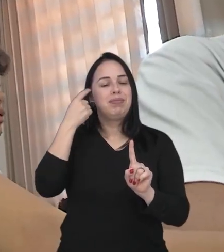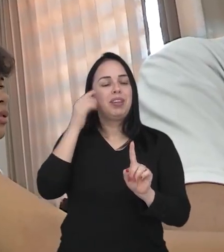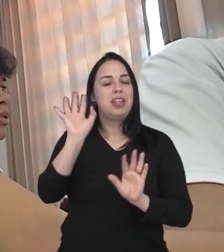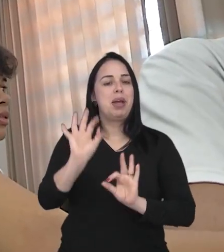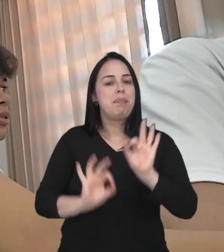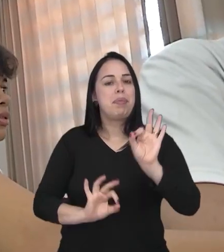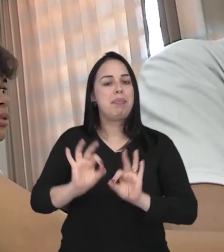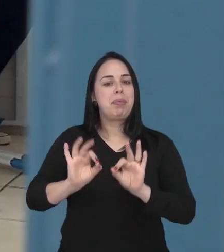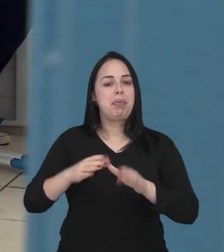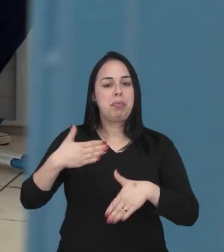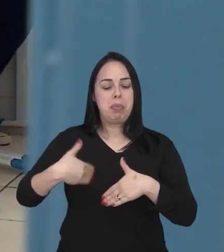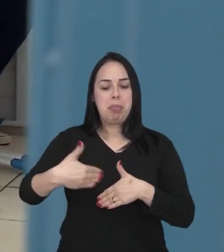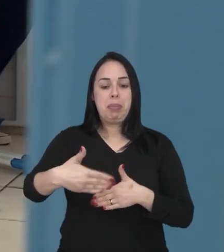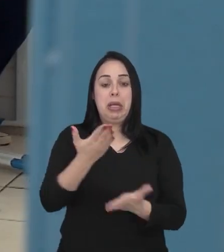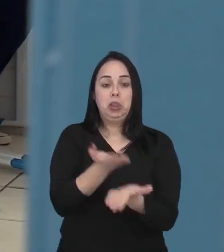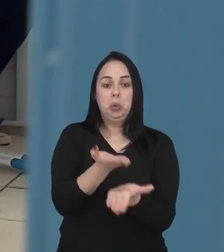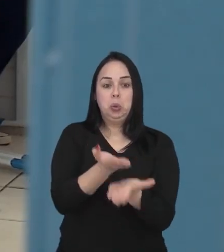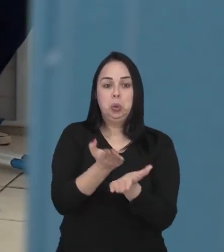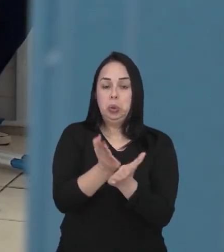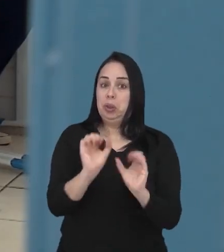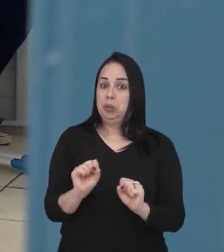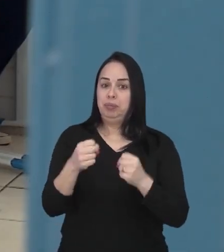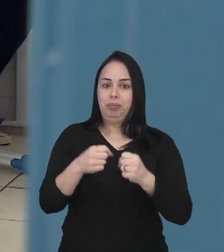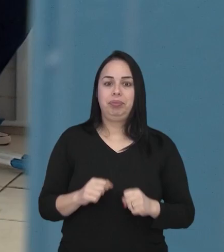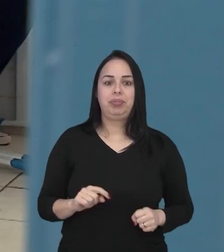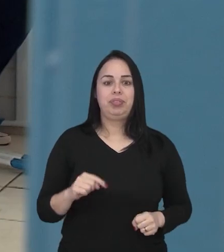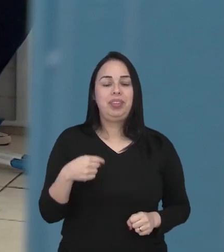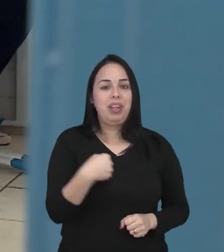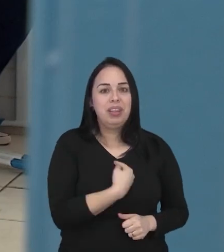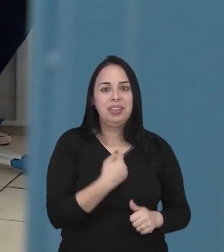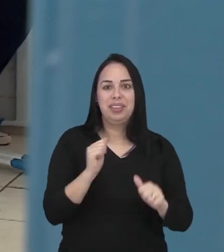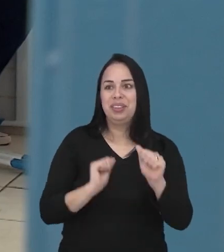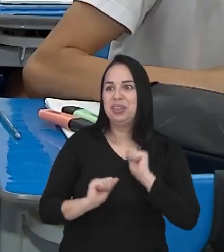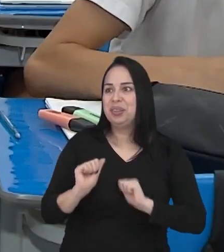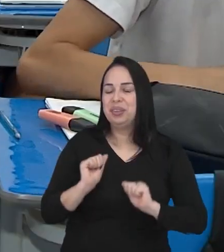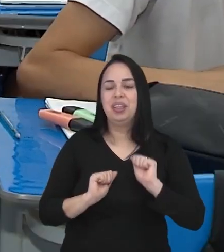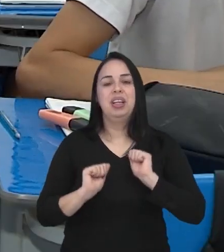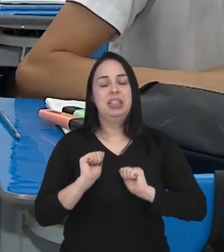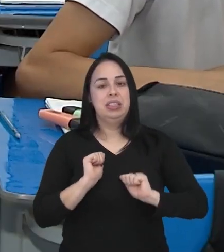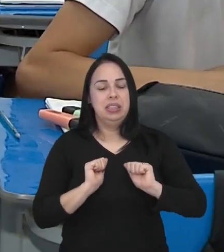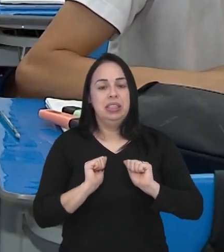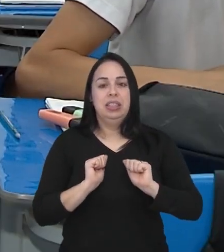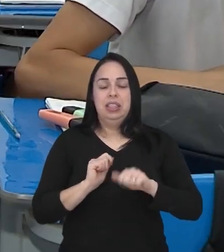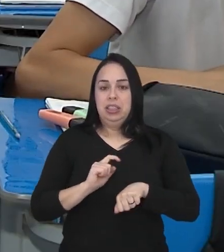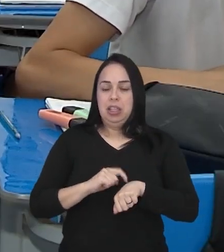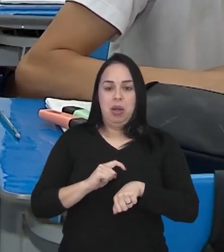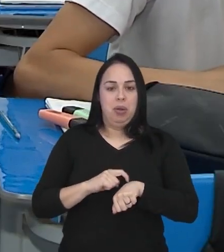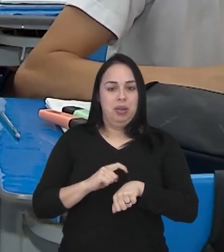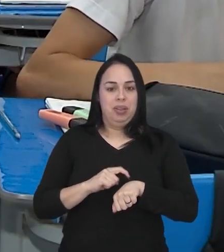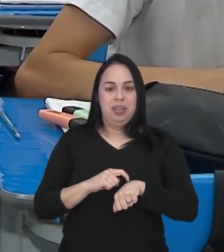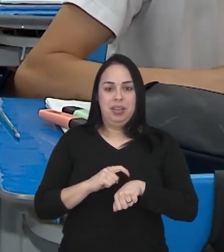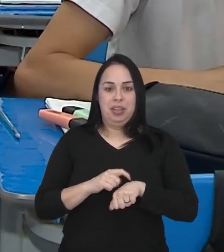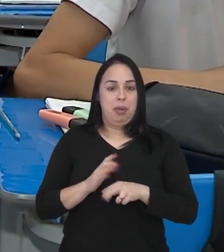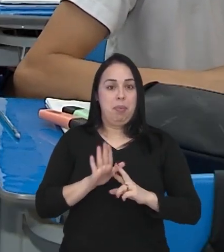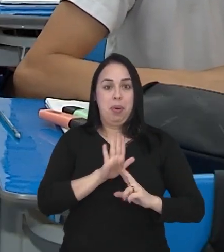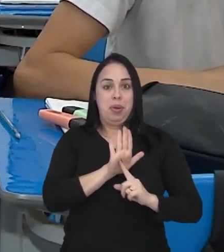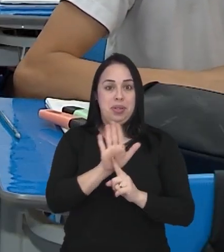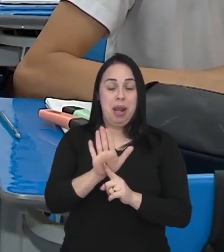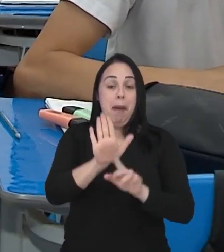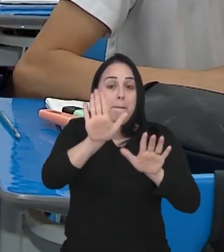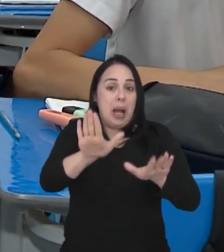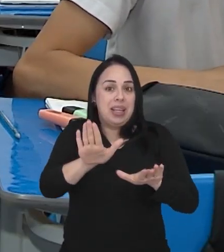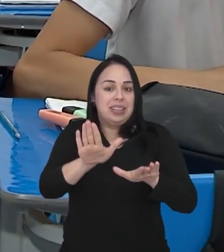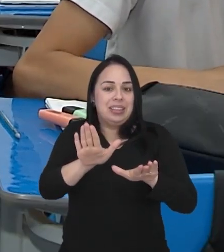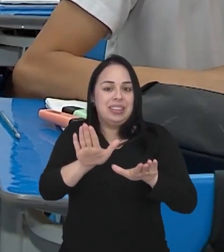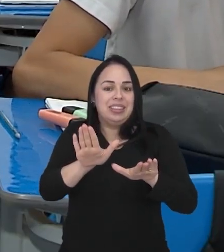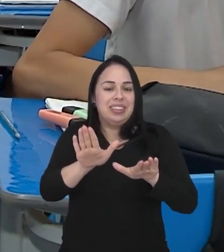nessas oportunidades, se prepara para uma rotina de muito trabalho duro. A gente fica um pouco nervoso na hora de ter